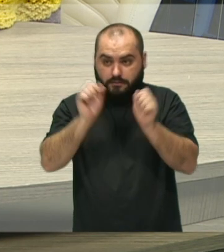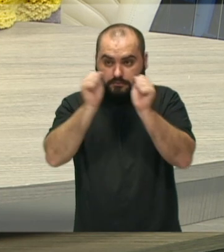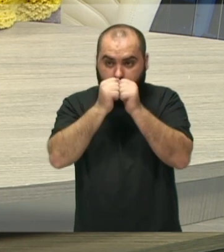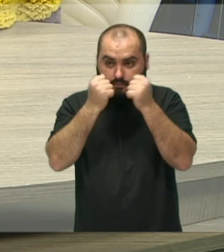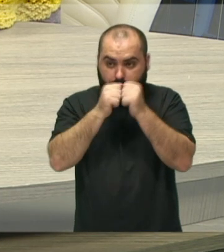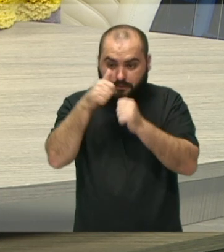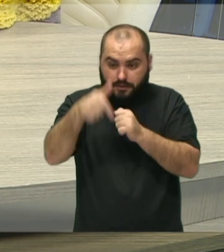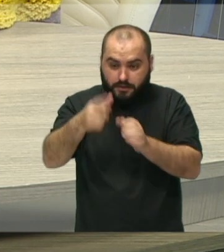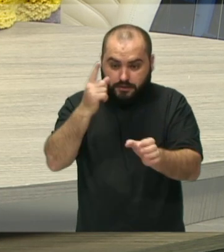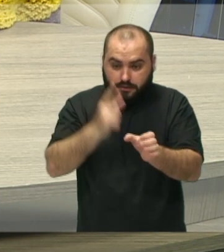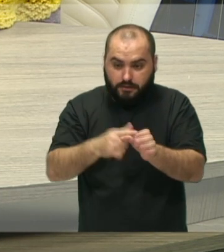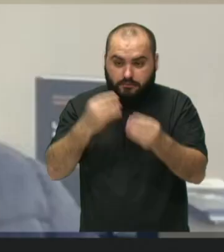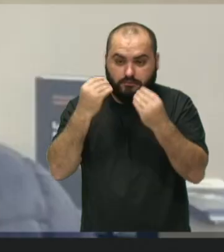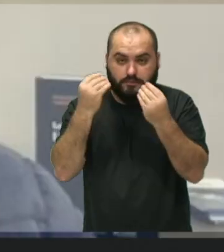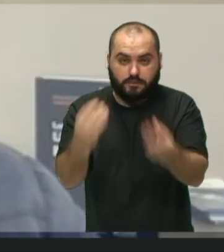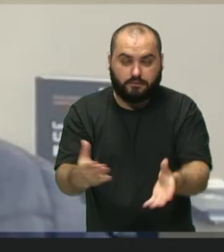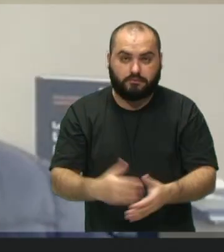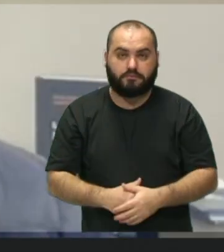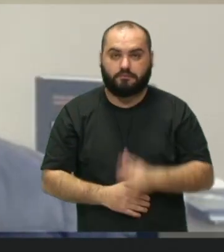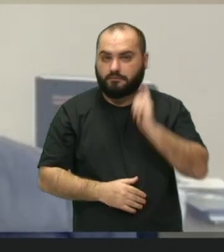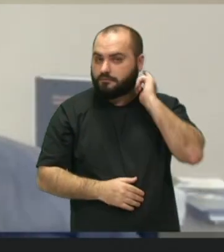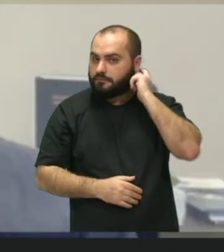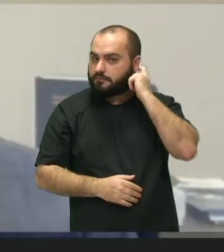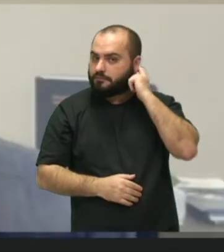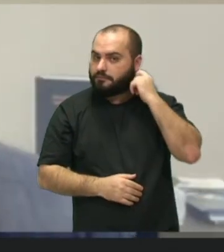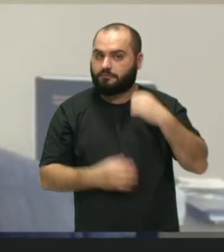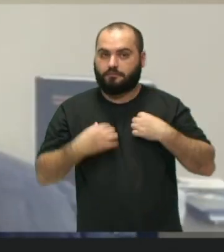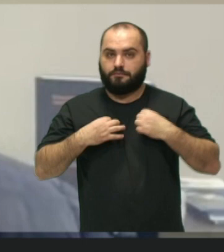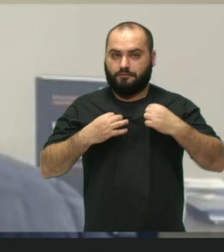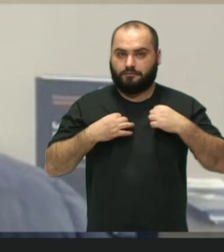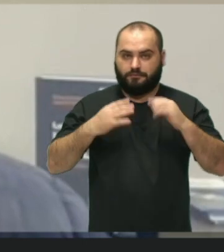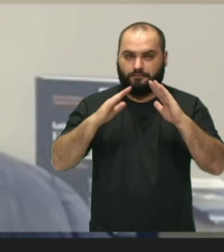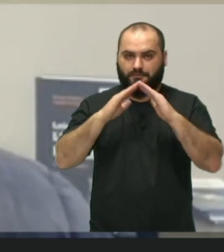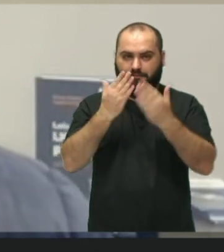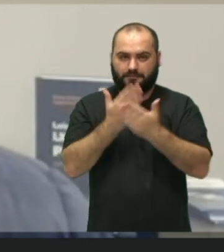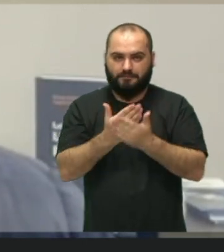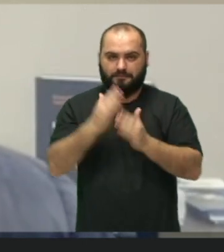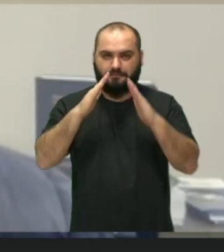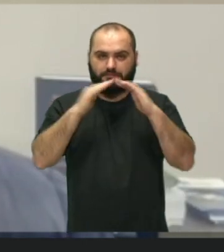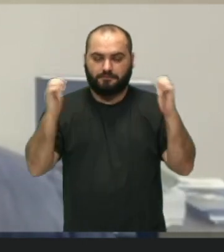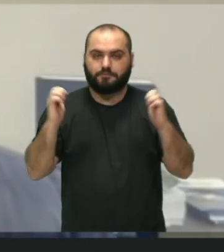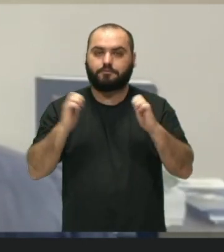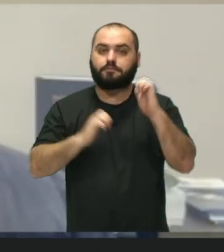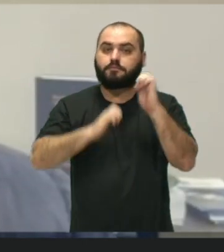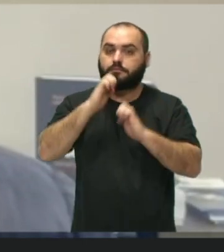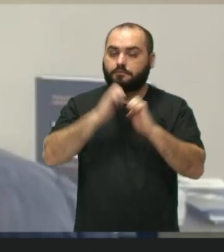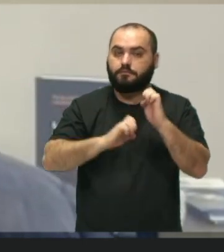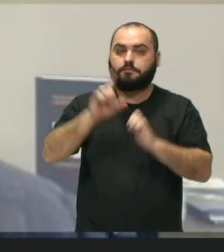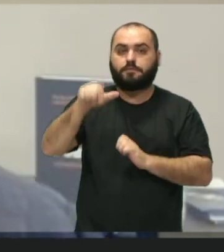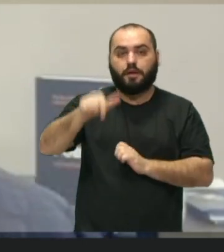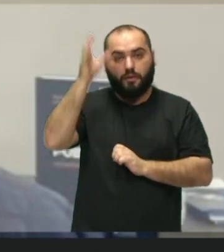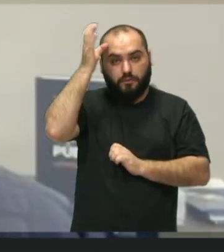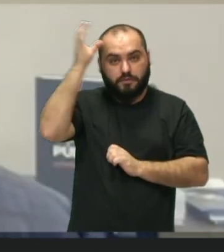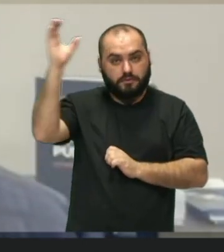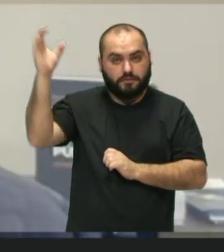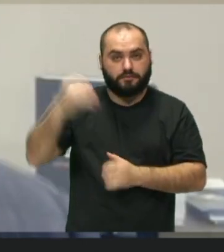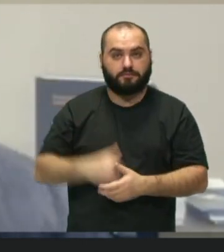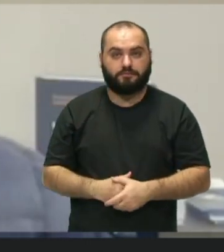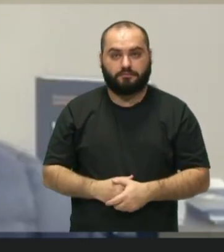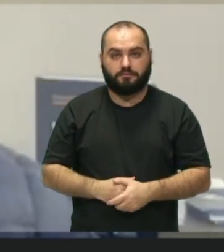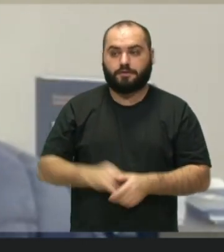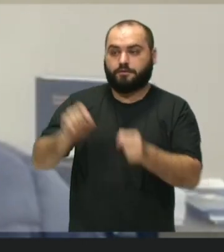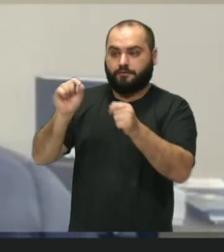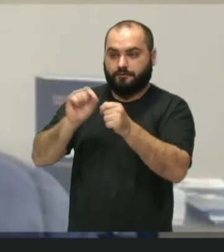entregar, né? Quem fez uniforme para as escolas de Brusque, por exemplo, é uma empresa de Curitiba.